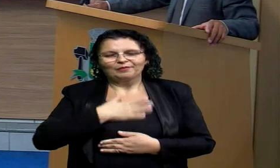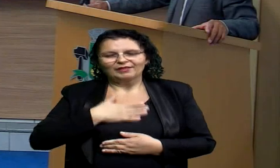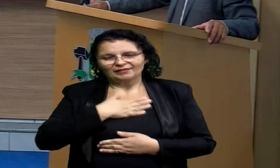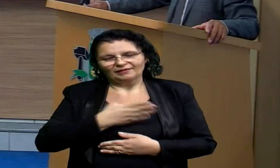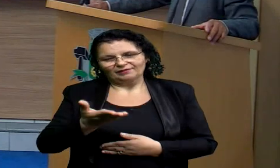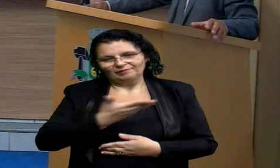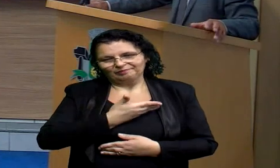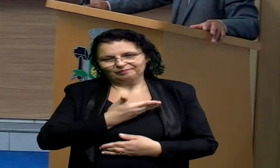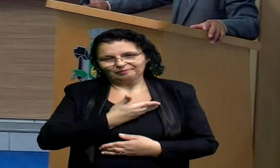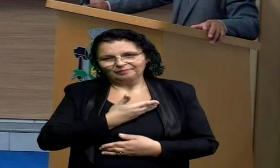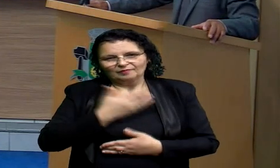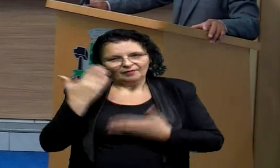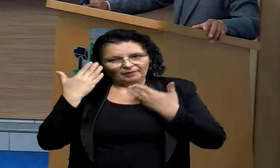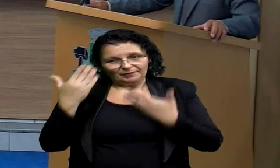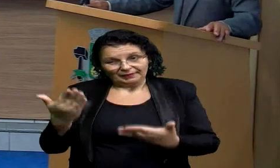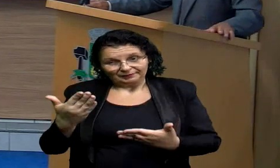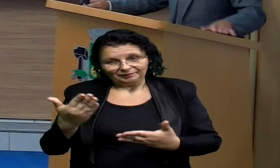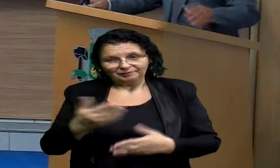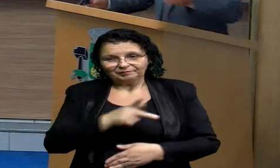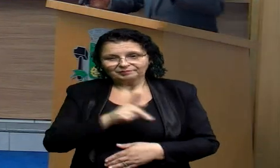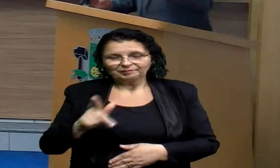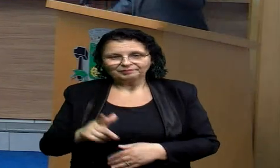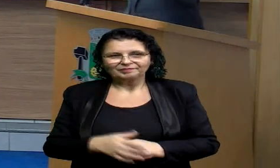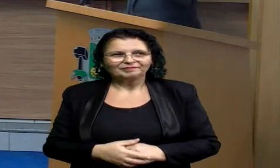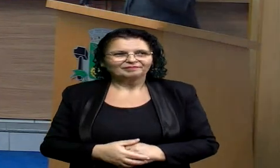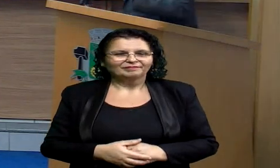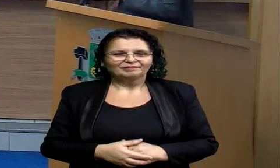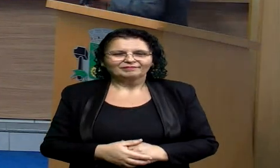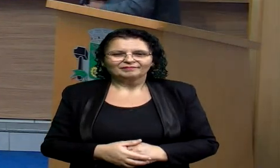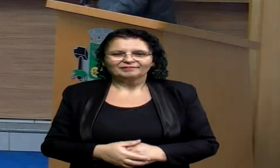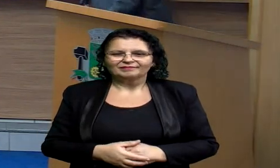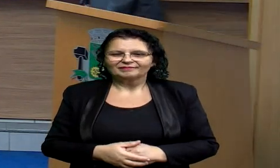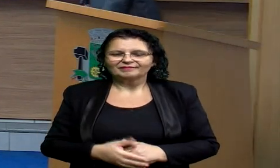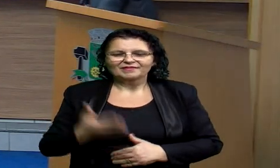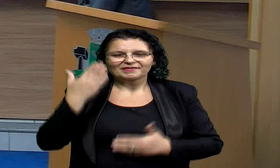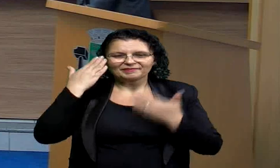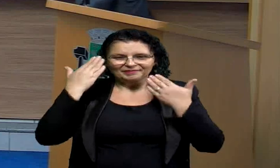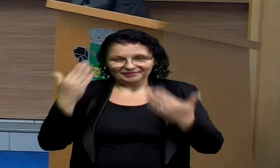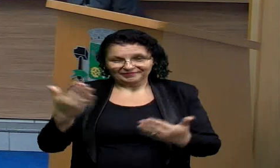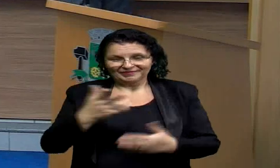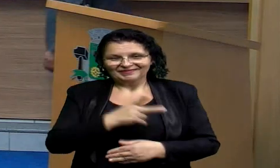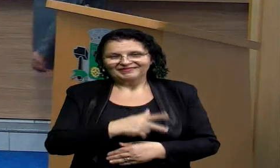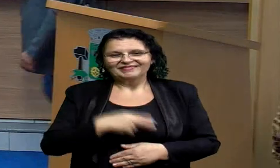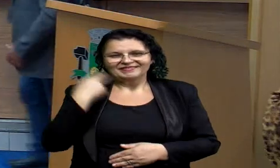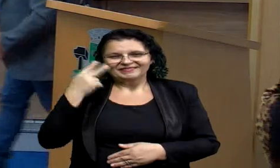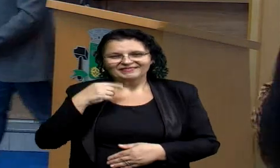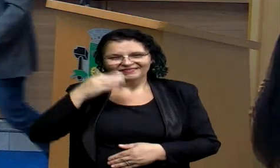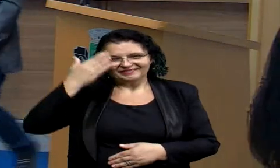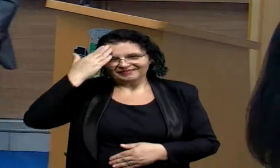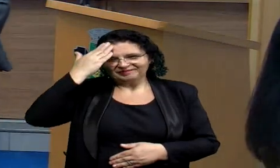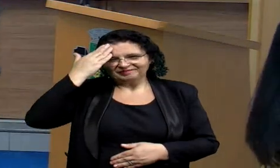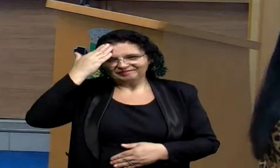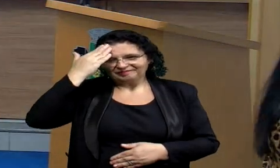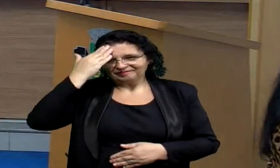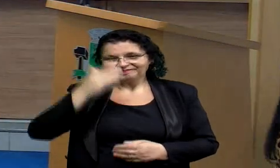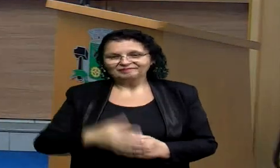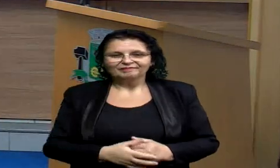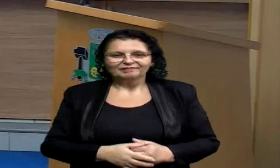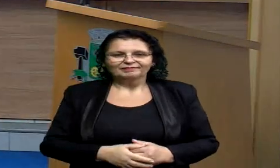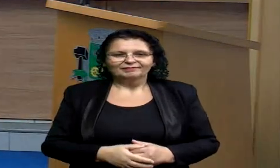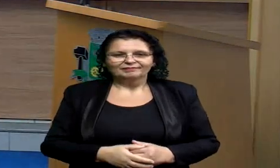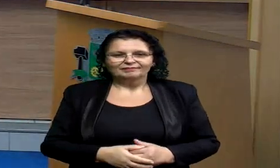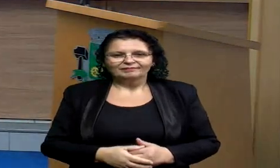você como amigo obrigado Senor Presidente Obrigado Nobre Vereador e meu amigo Zé Carlos Santa